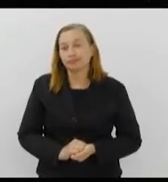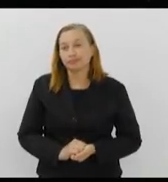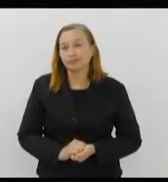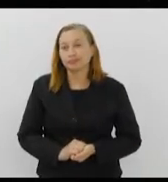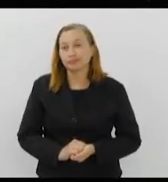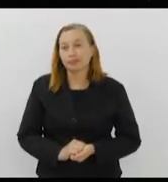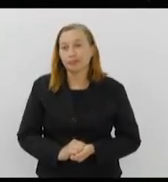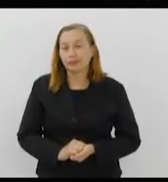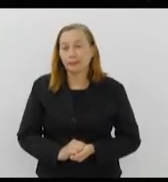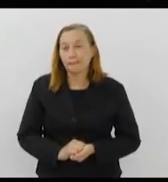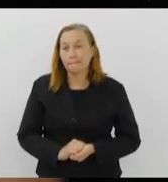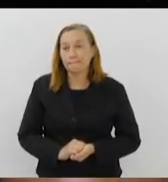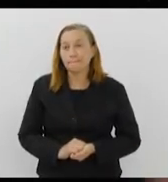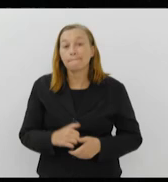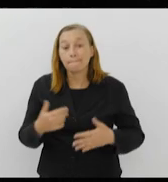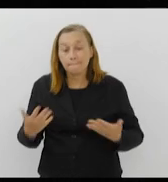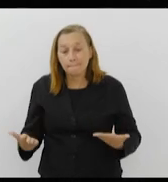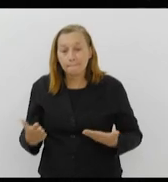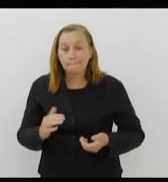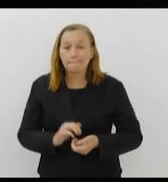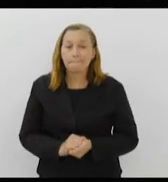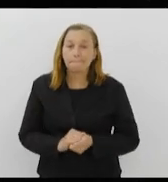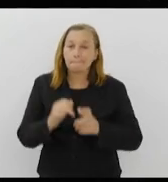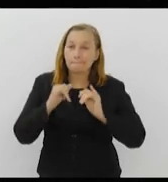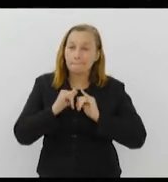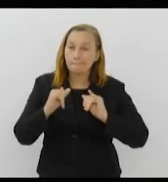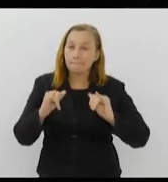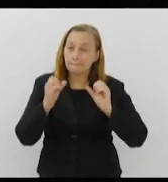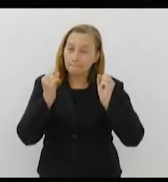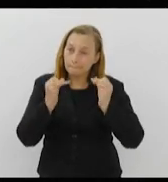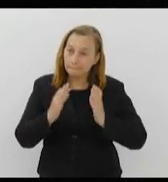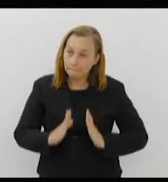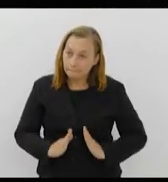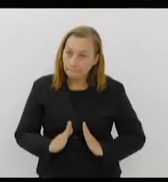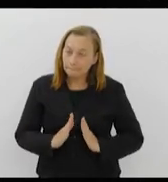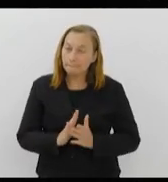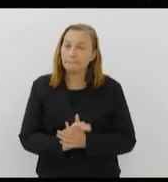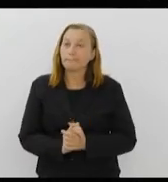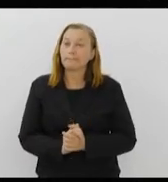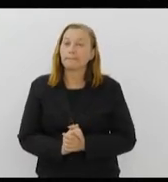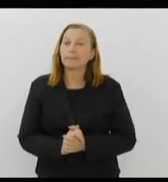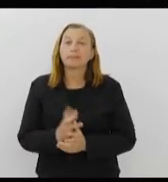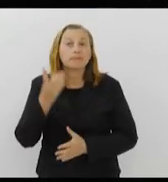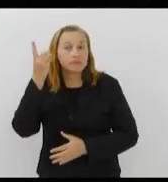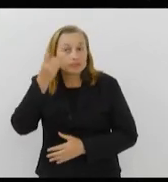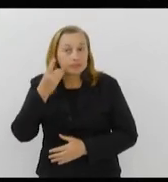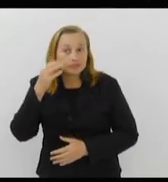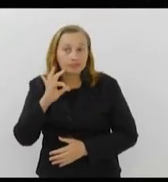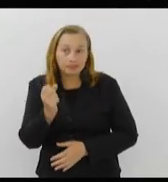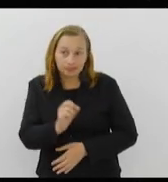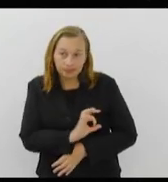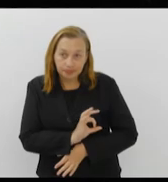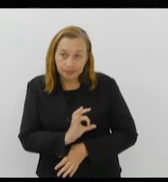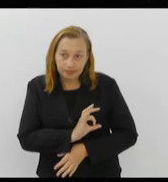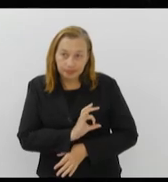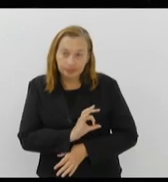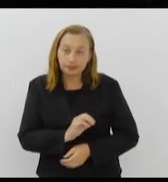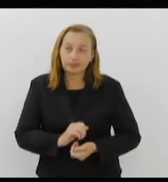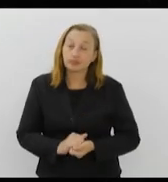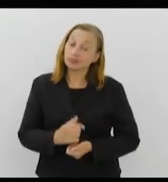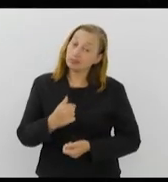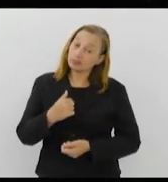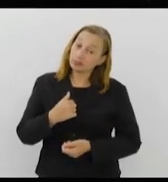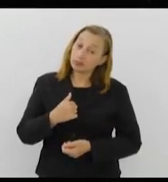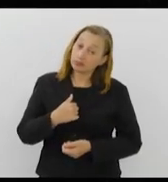possível. Então, dada essa satisfação, o que fez com que a deputada Marta Rocha e eu não tivéssemos